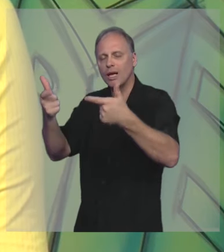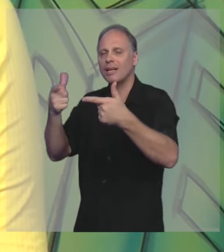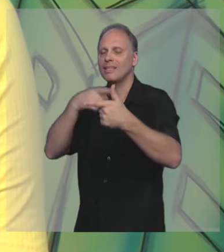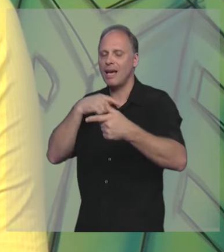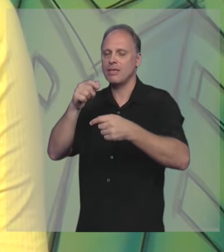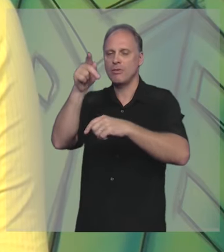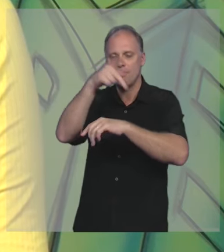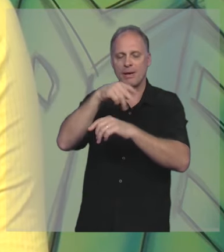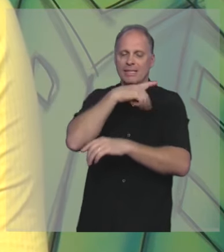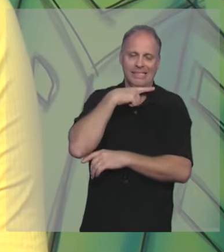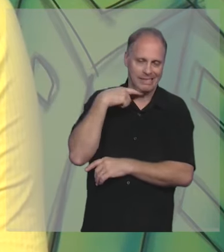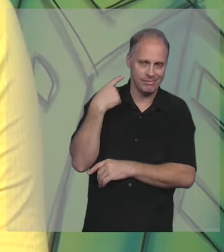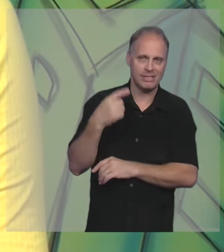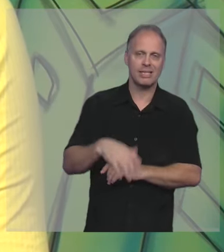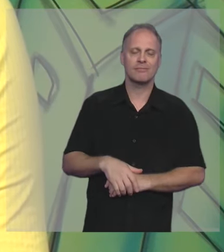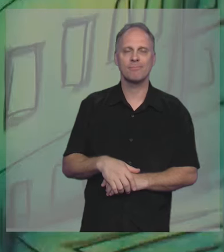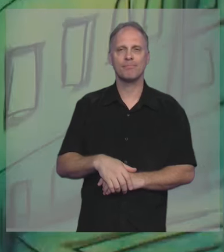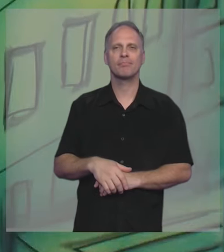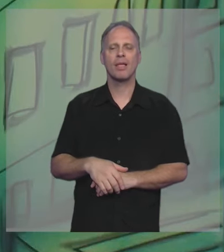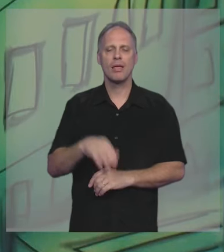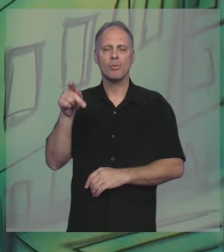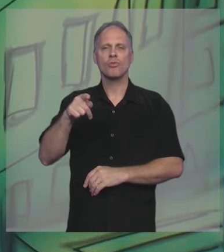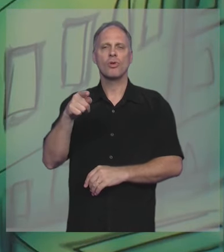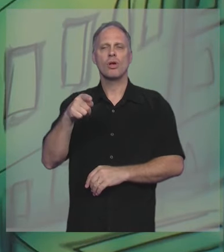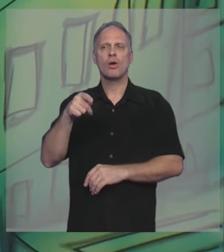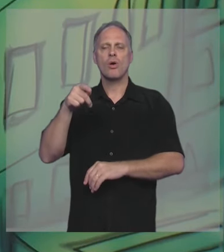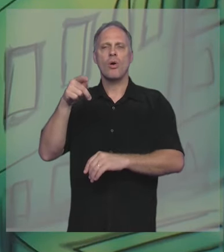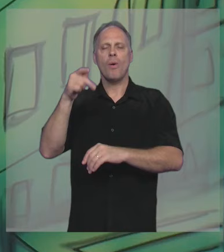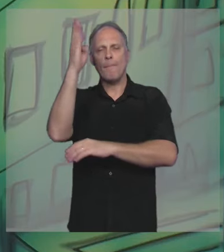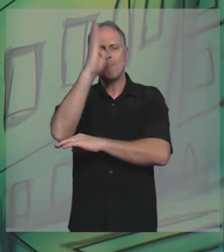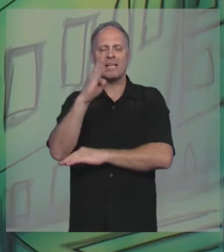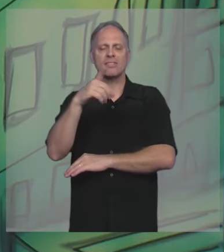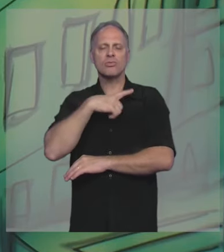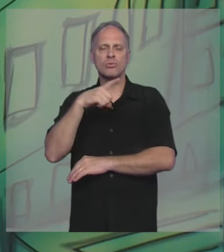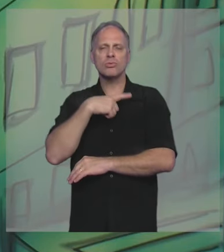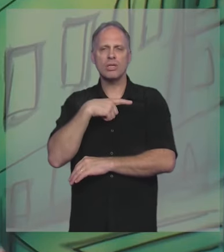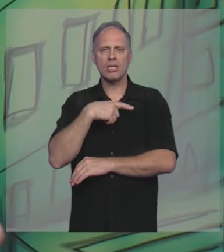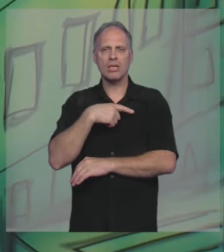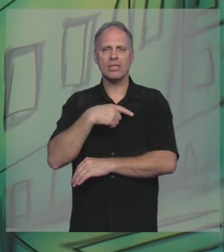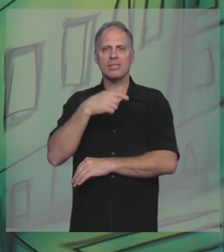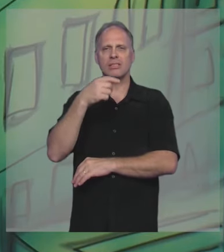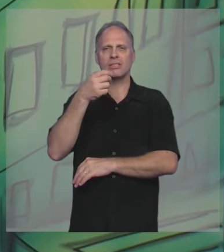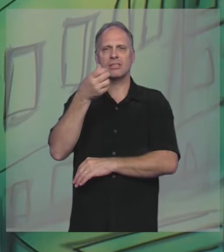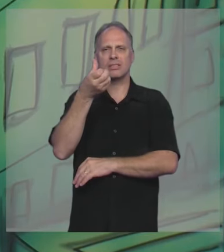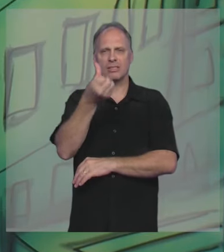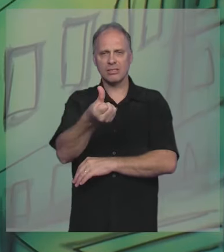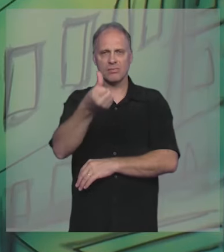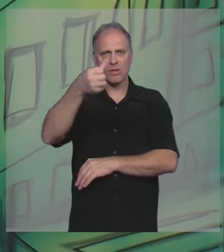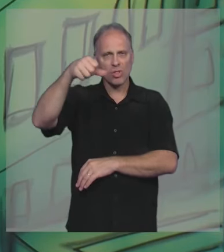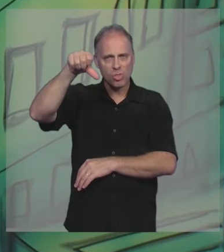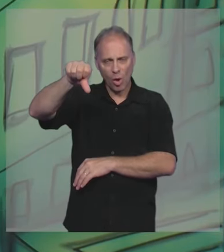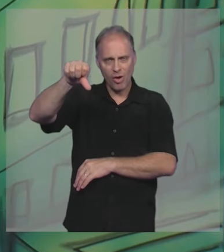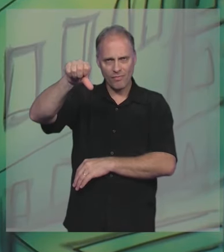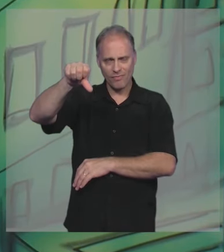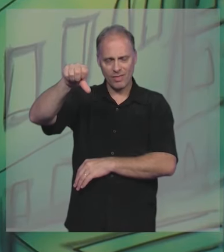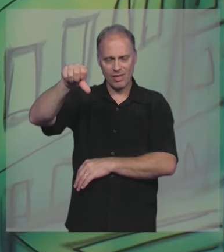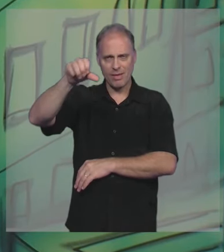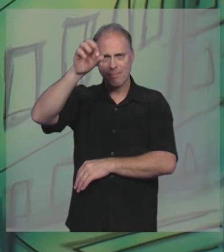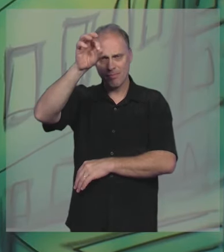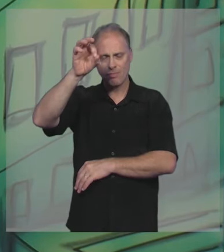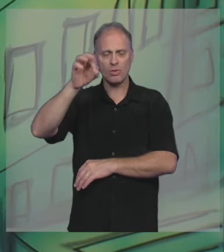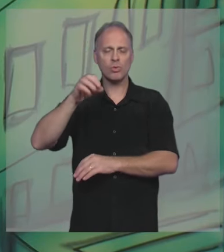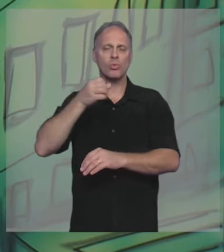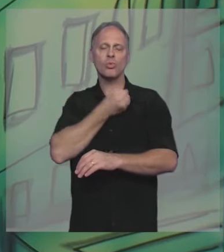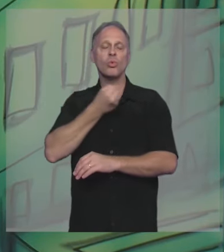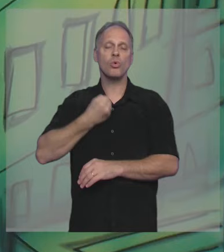um grande atraso. Professora, o Brasil ocupa a posição de 69ª de 127 países